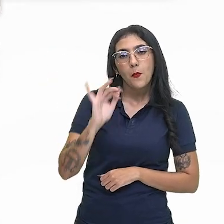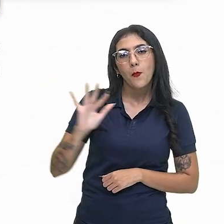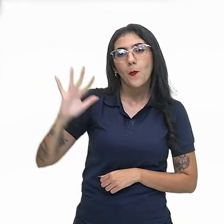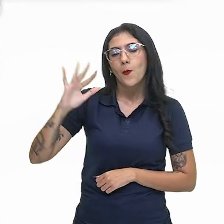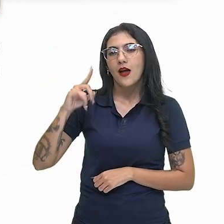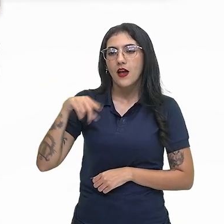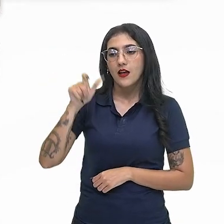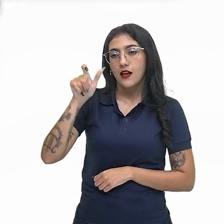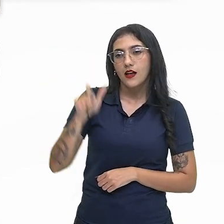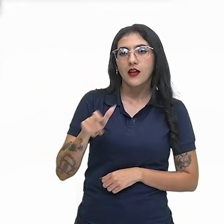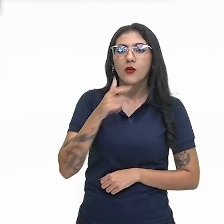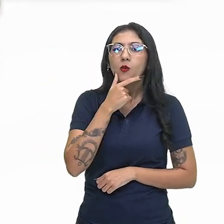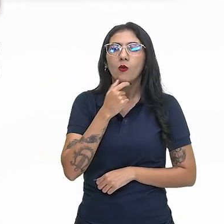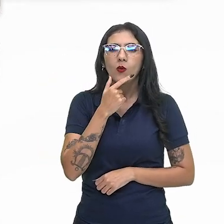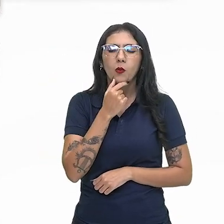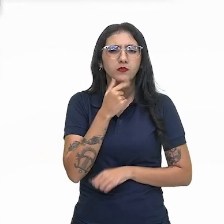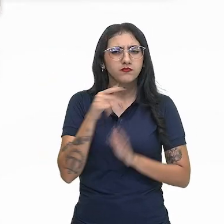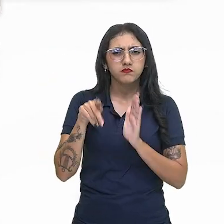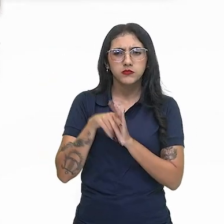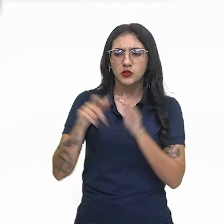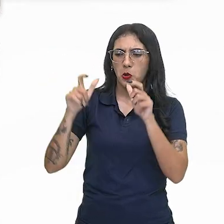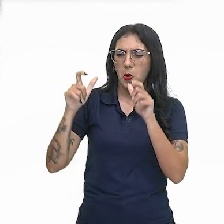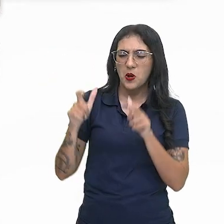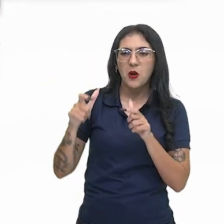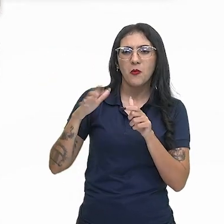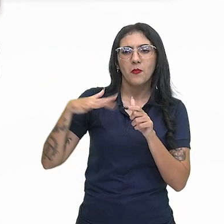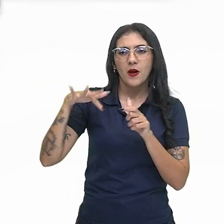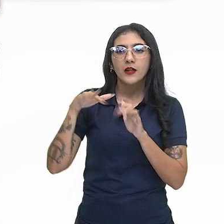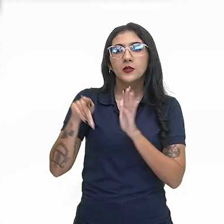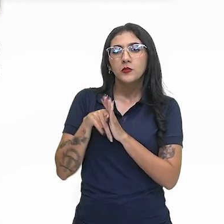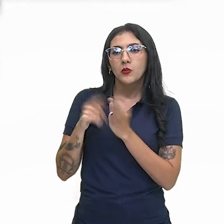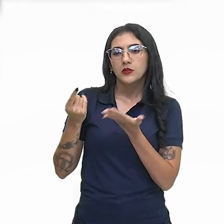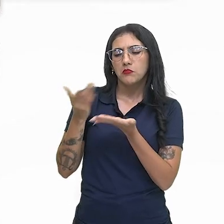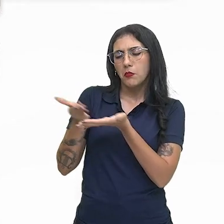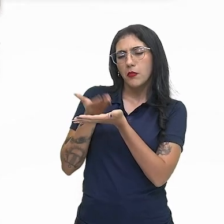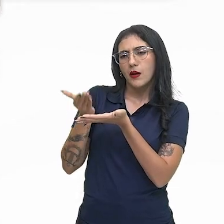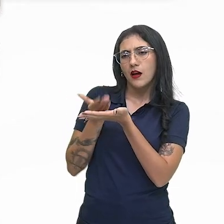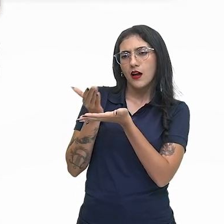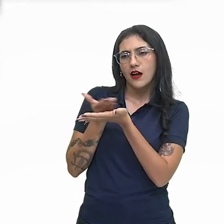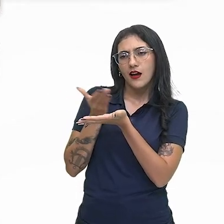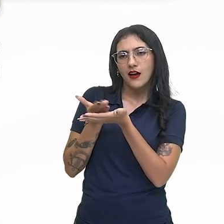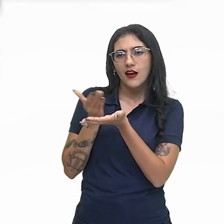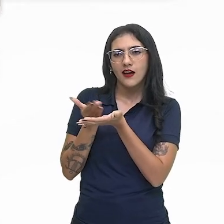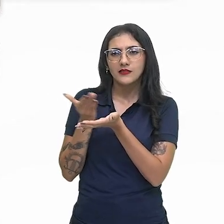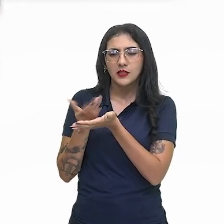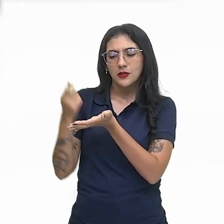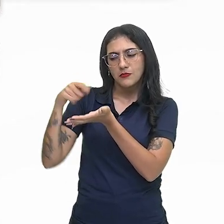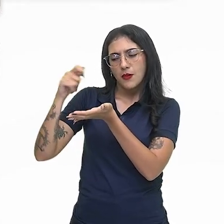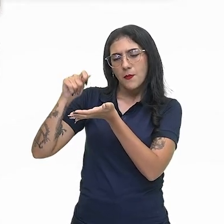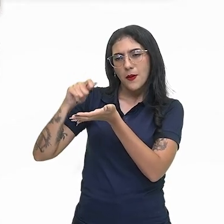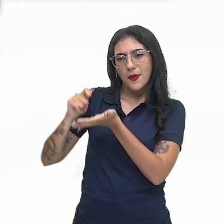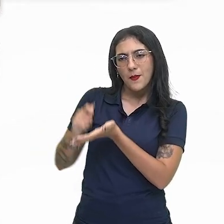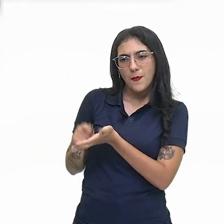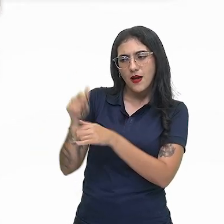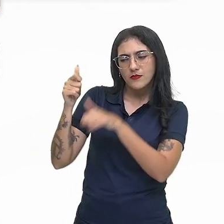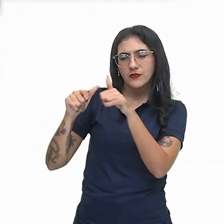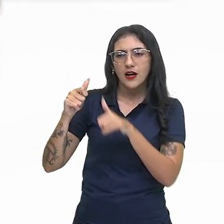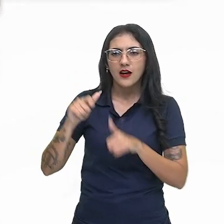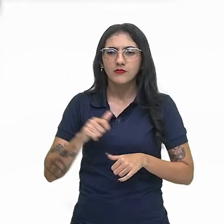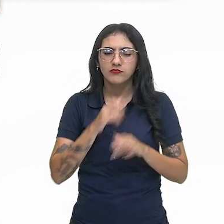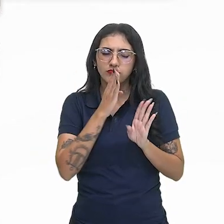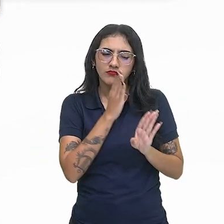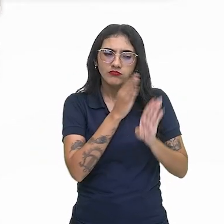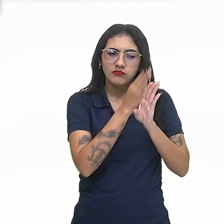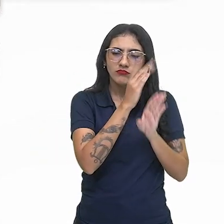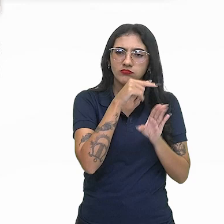Leeuwenhoek, aí como se fosse na sala de estudo deles, né? Com um caderno, justamente, uma folha para fazer essas anotações das